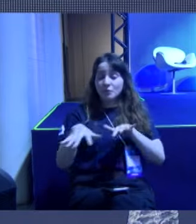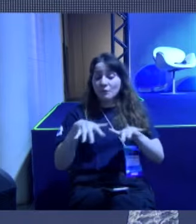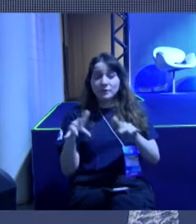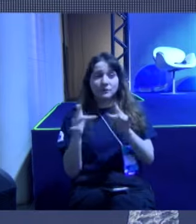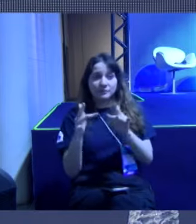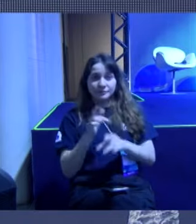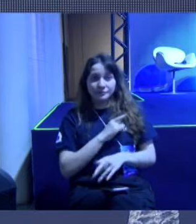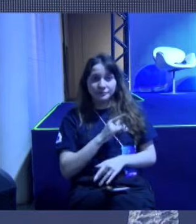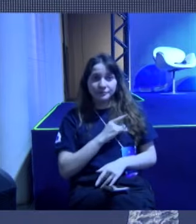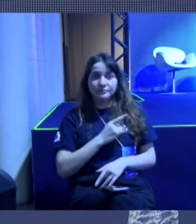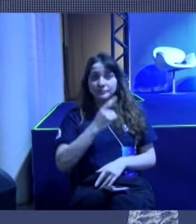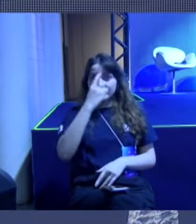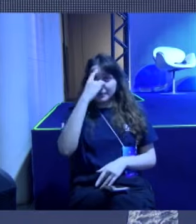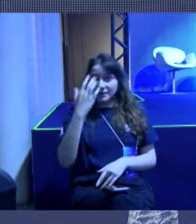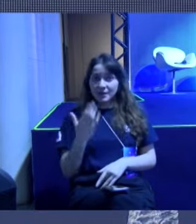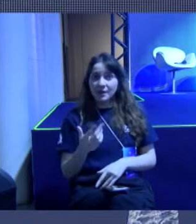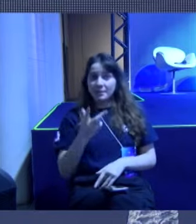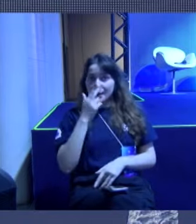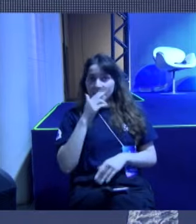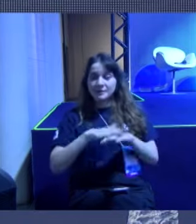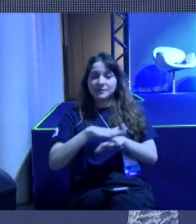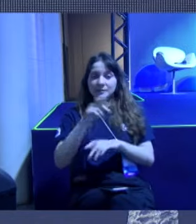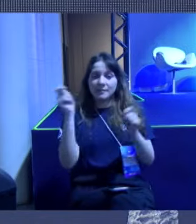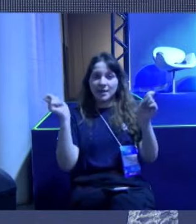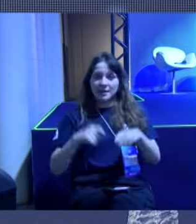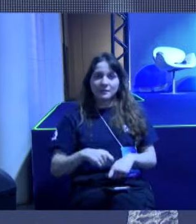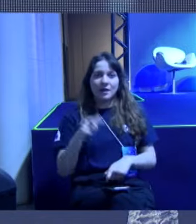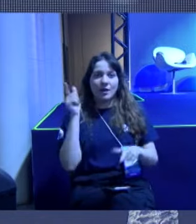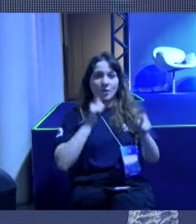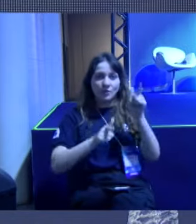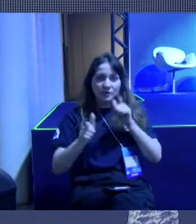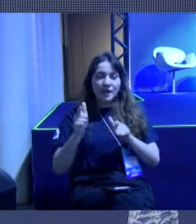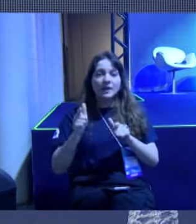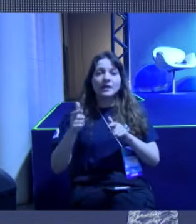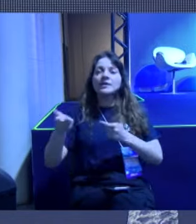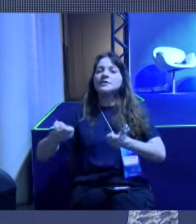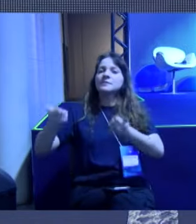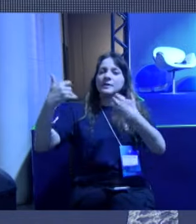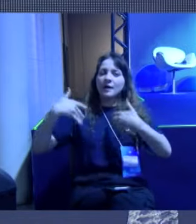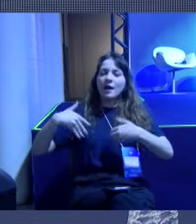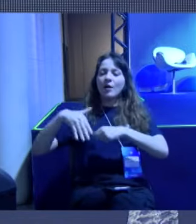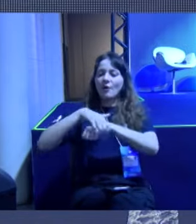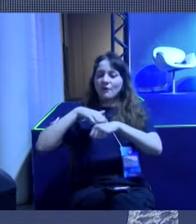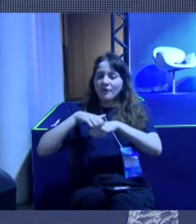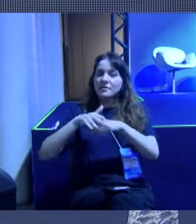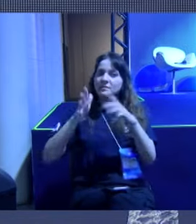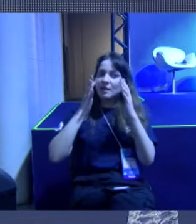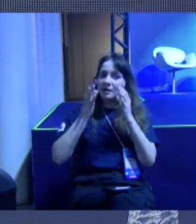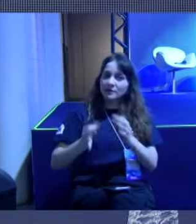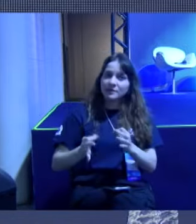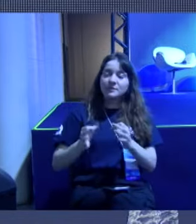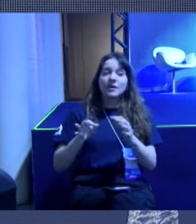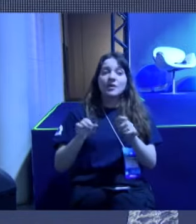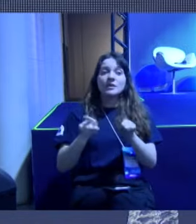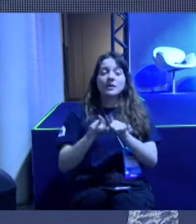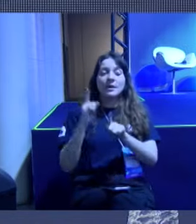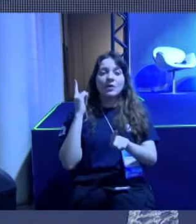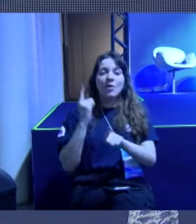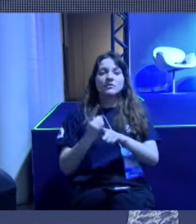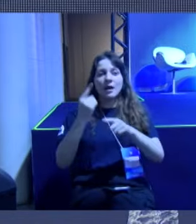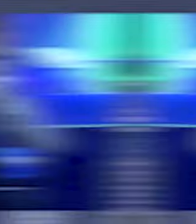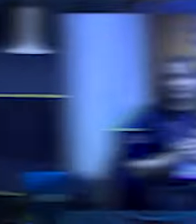contato. E com a IA, isso tem se tornado cada vez mais possível da gente conseguir escutar todas as conversas, reunir todos esses dados e encontrar